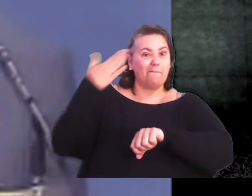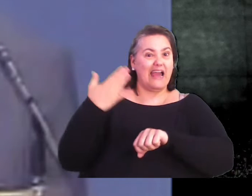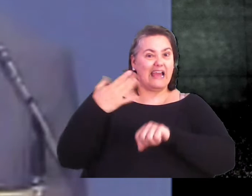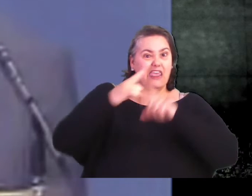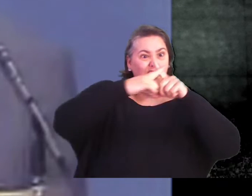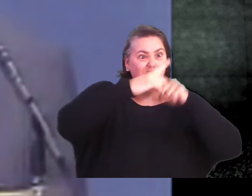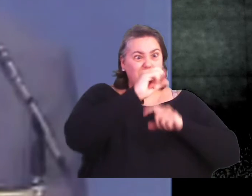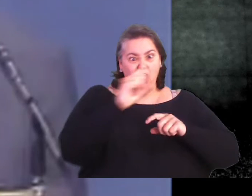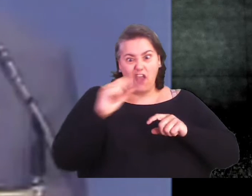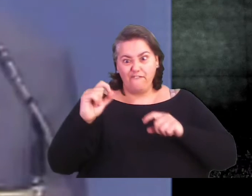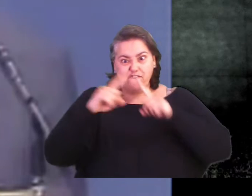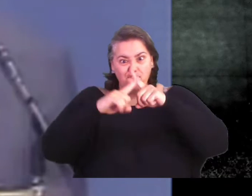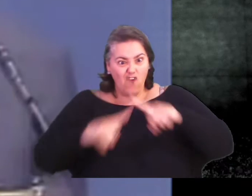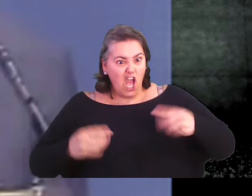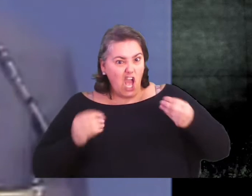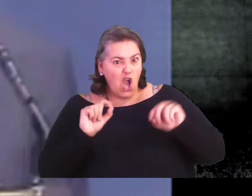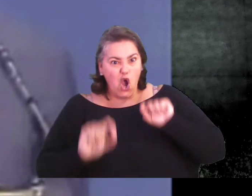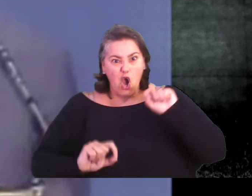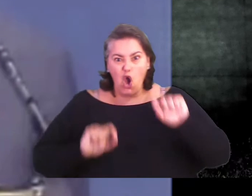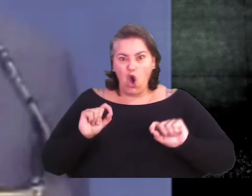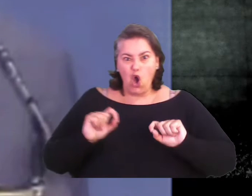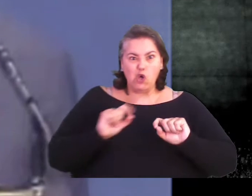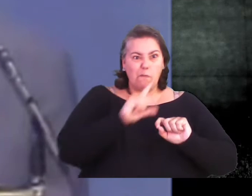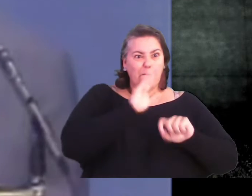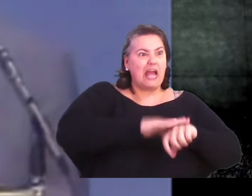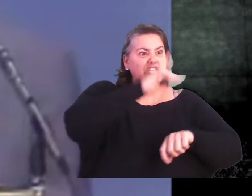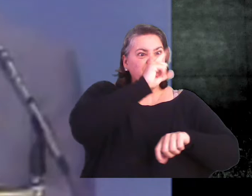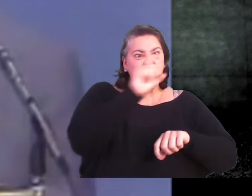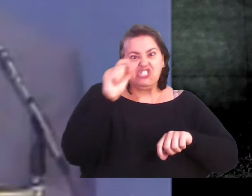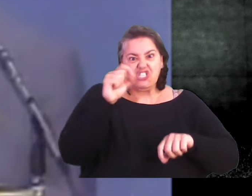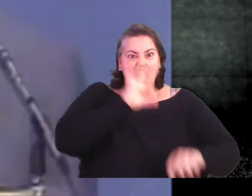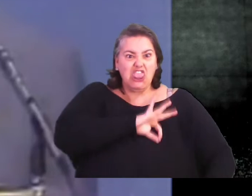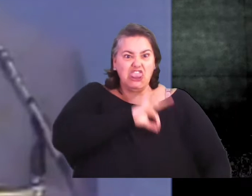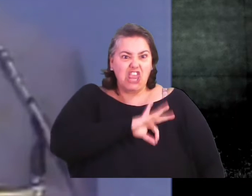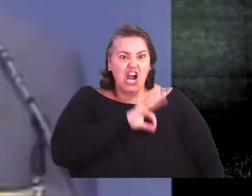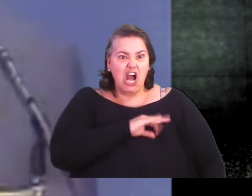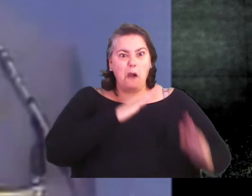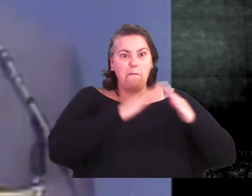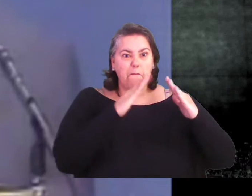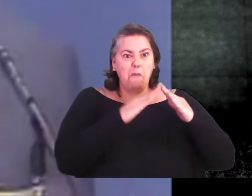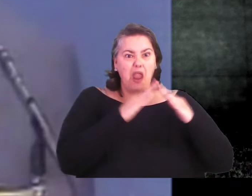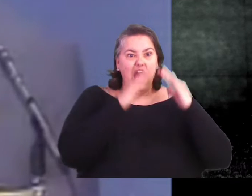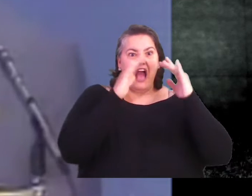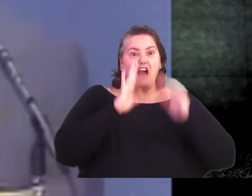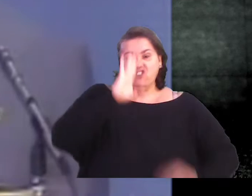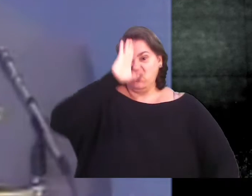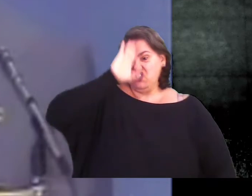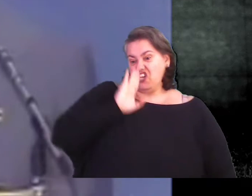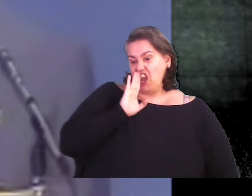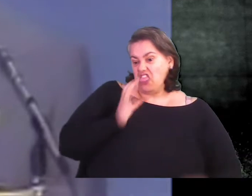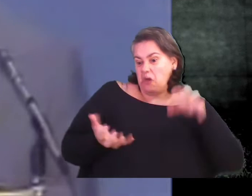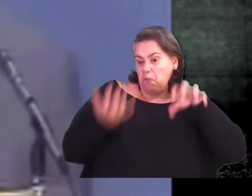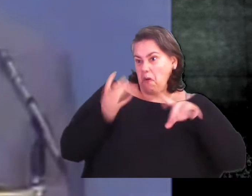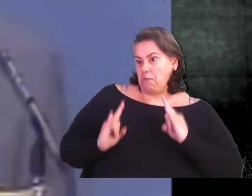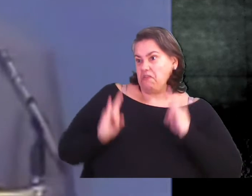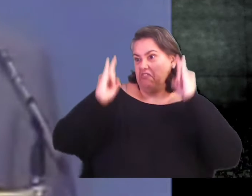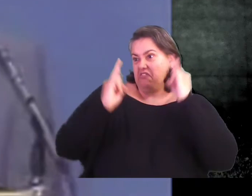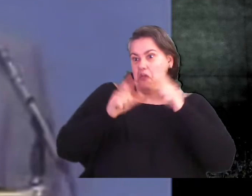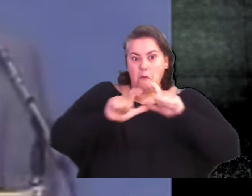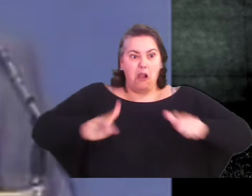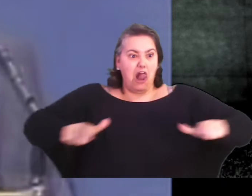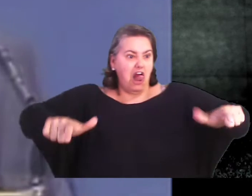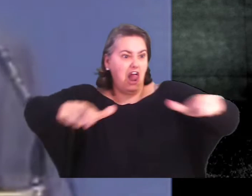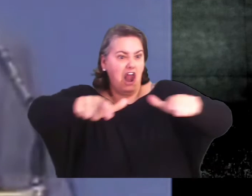100 vezes mais de 100 salários mínimos, morar num apartamento gratuito em Brasília de 350